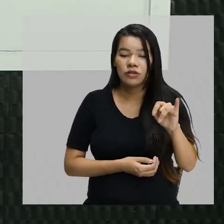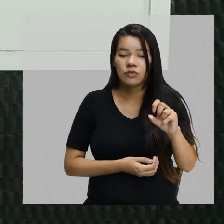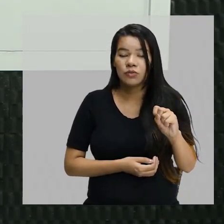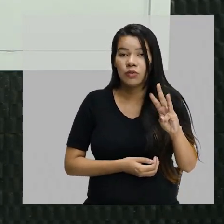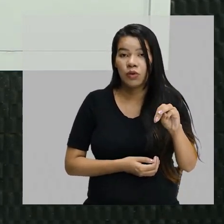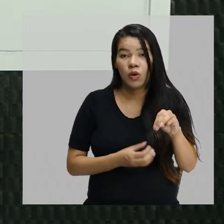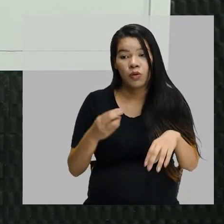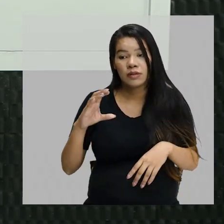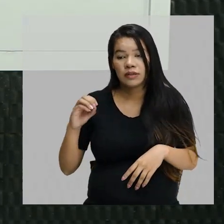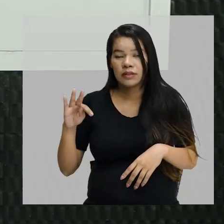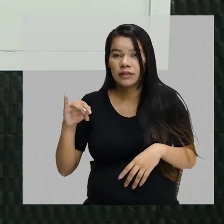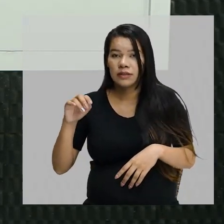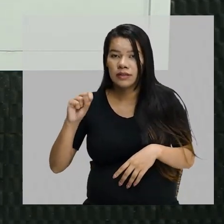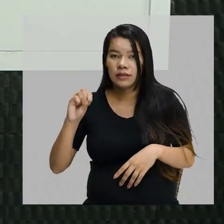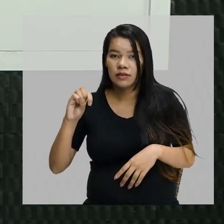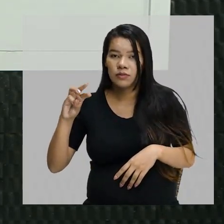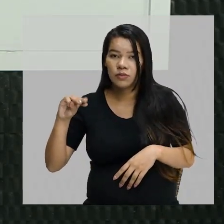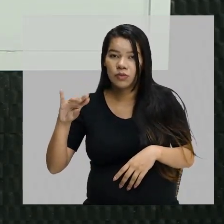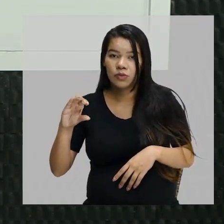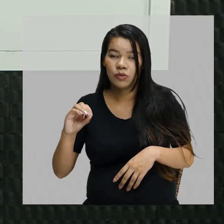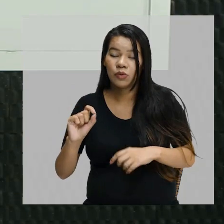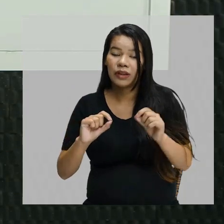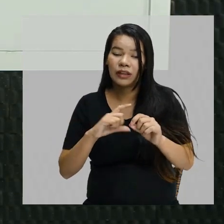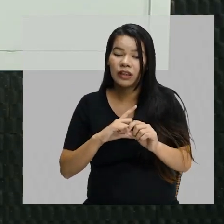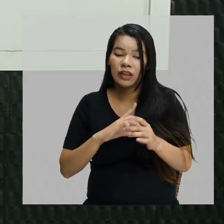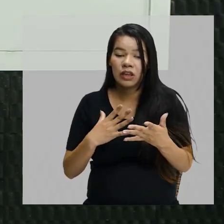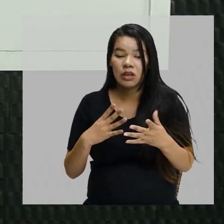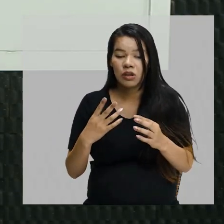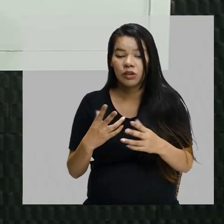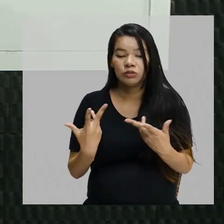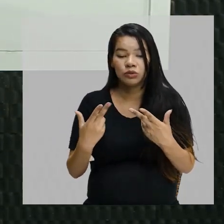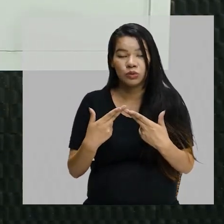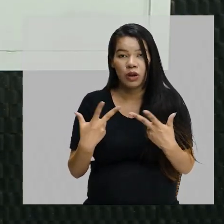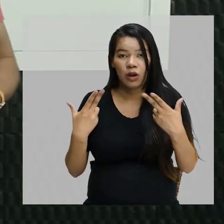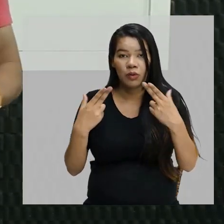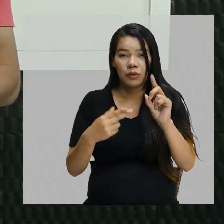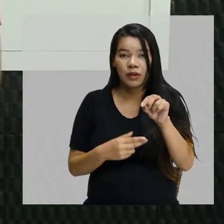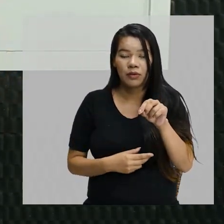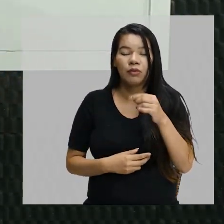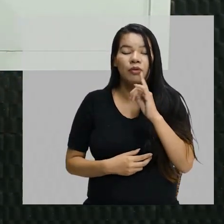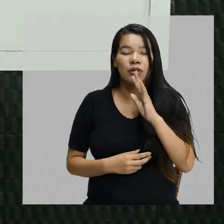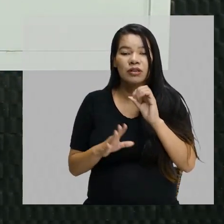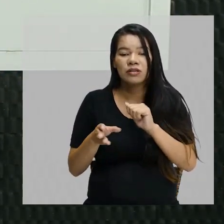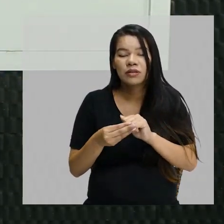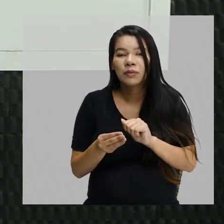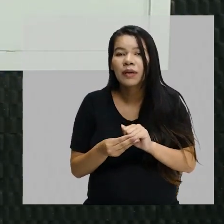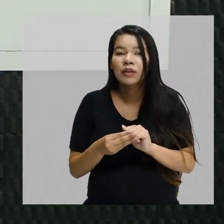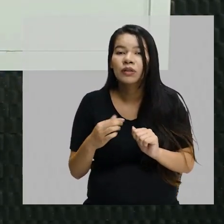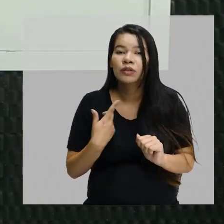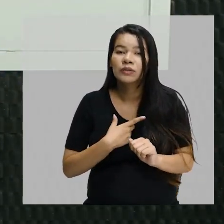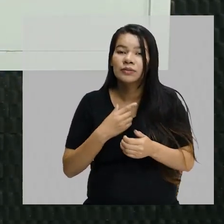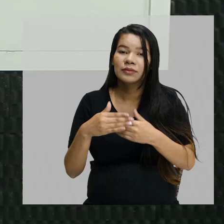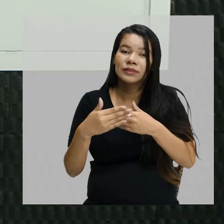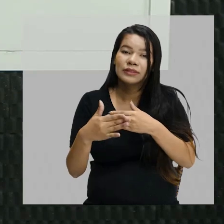conhecimento o que existe em comum é o conhecimento e como você vai formular esse conhecimento nós precisamos a partir Claro de uma